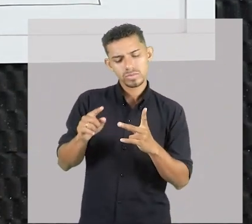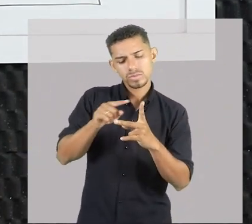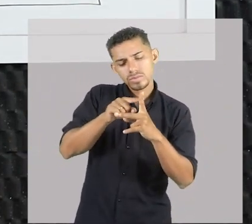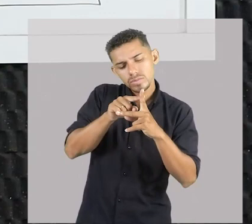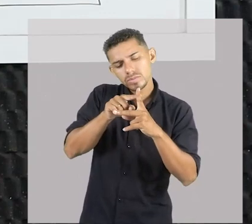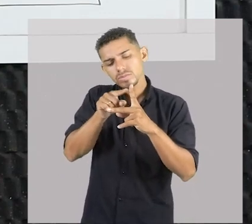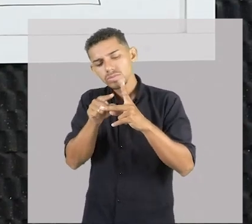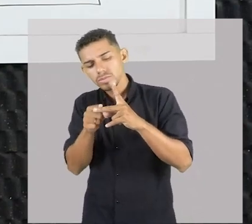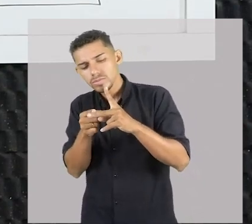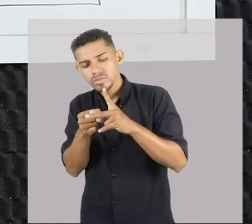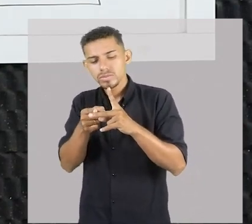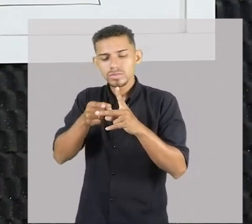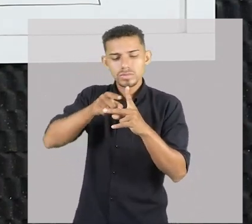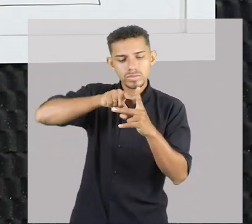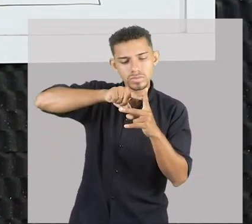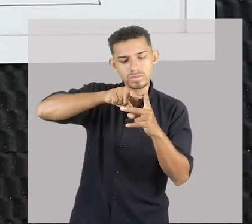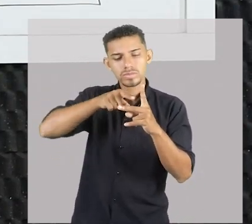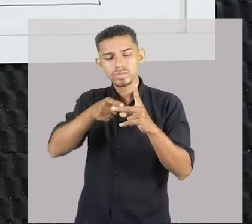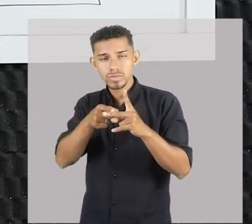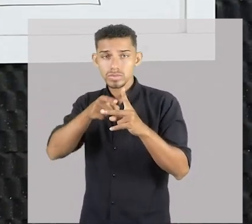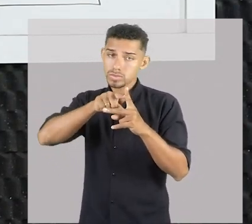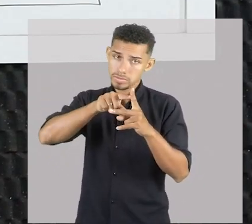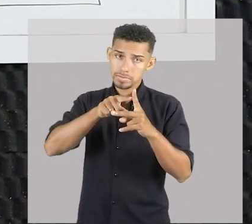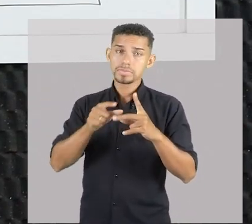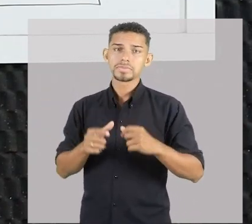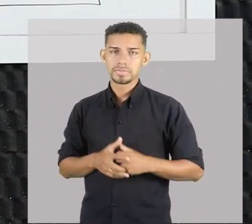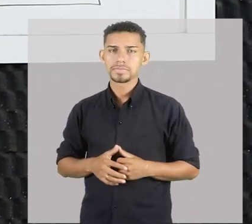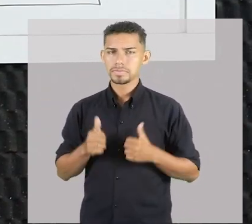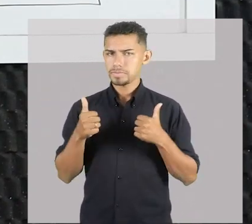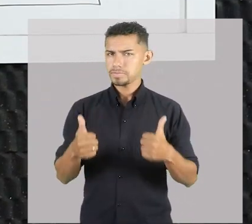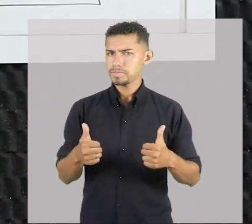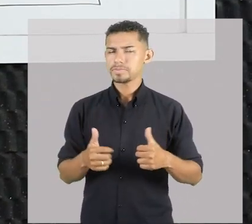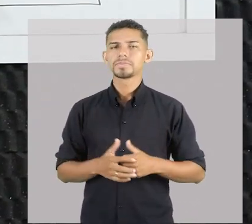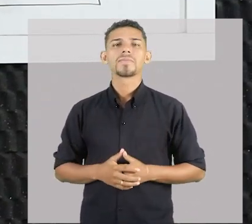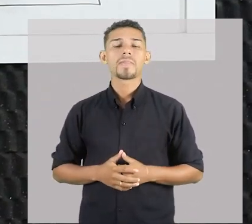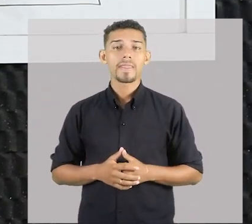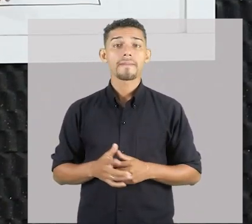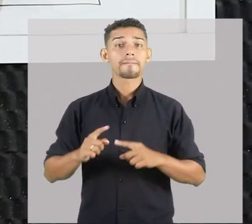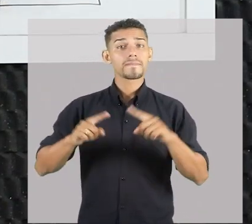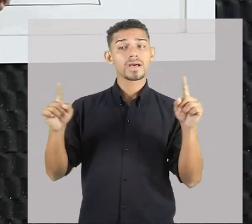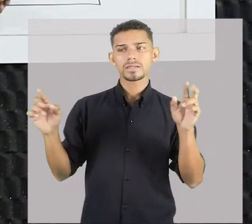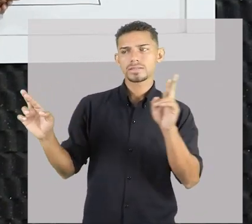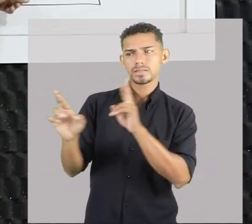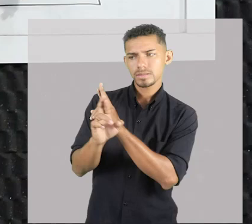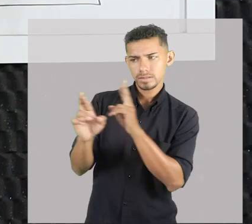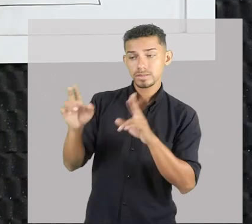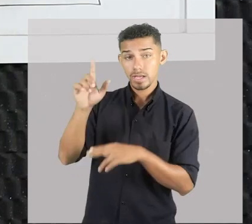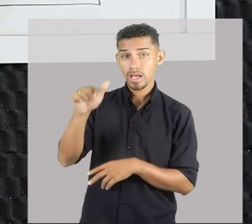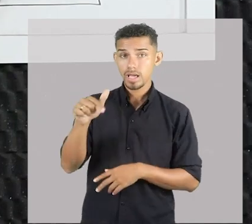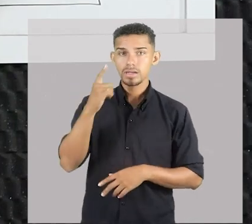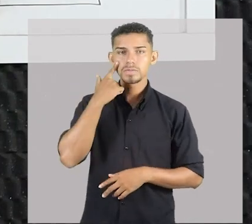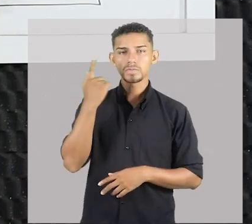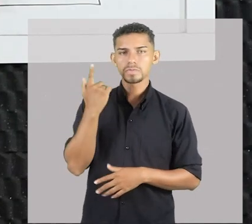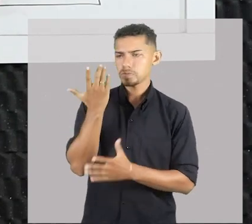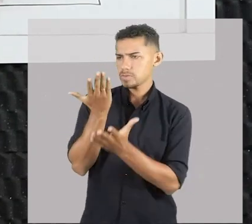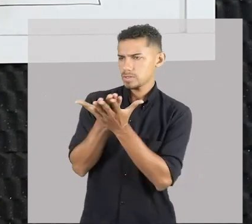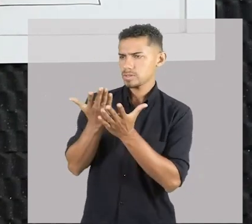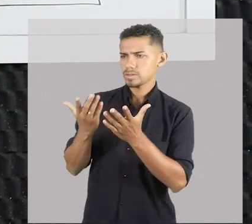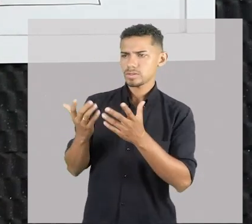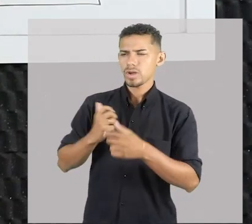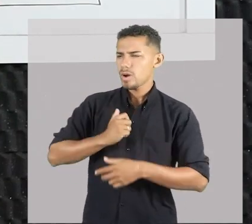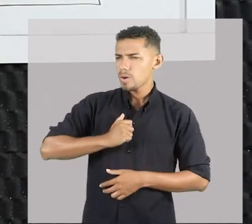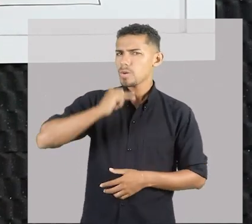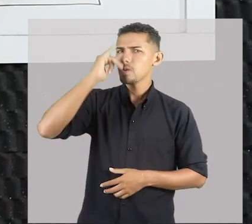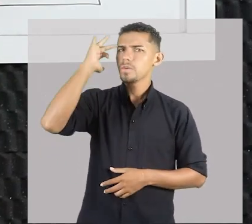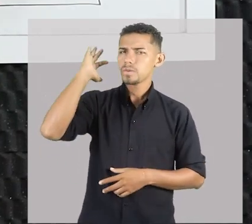leva em consideração o ângulo que foi descrito, tá? Mas a relação entre elas é essa, ó. A velocidade angular